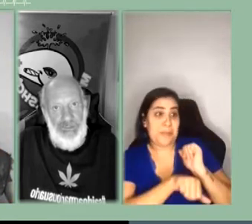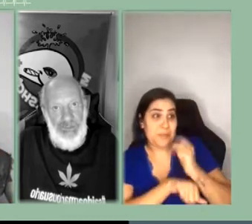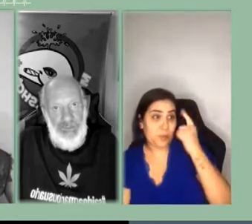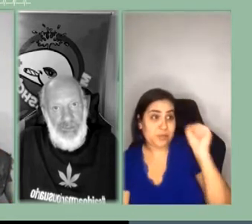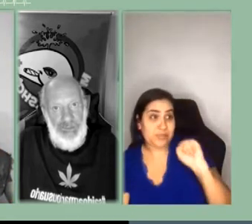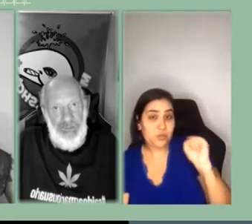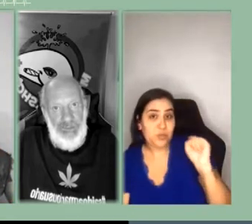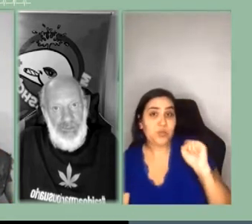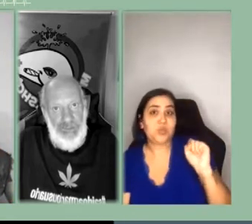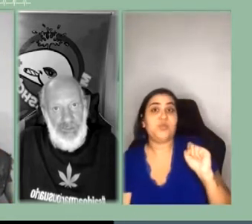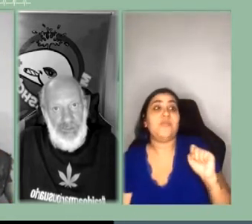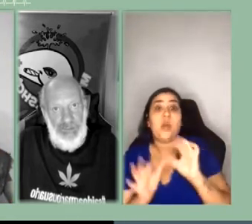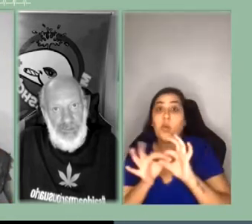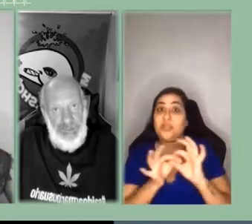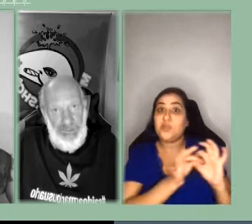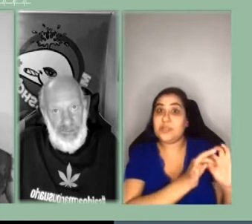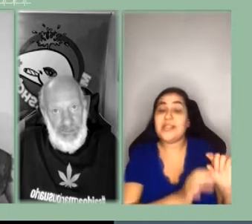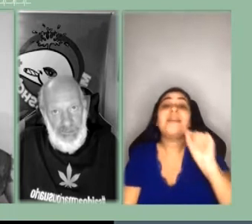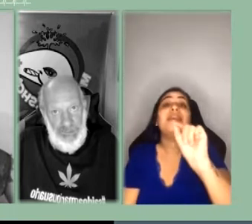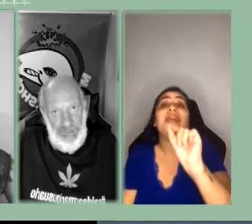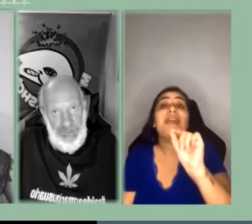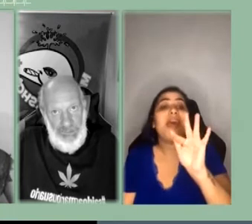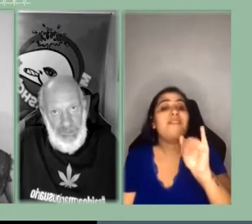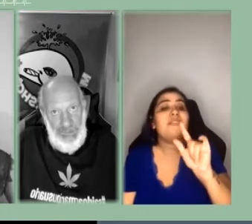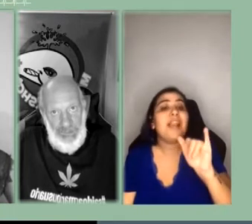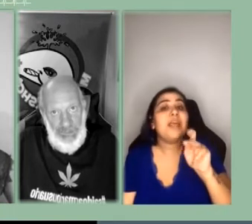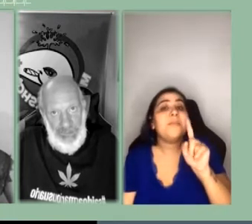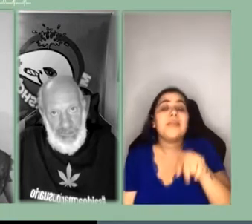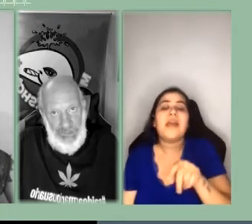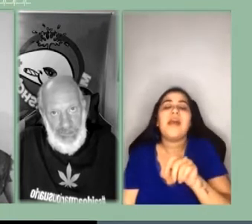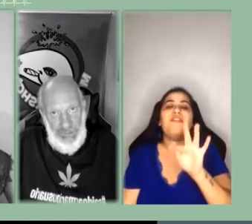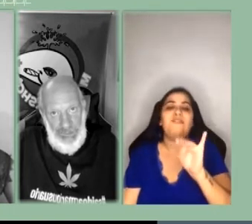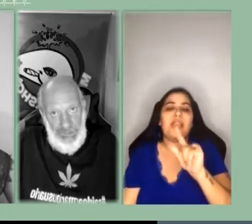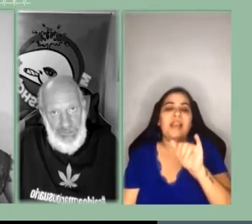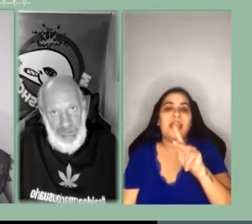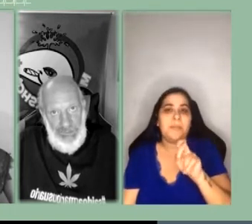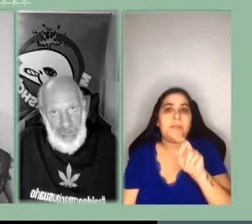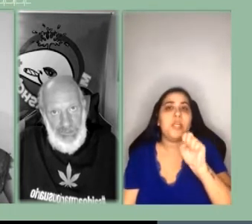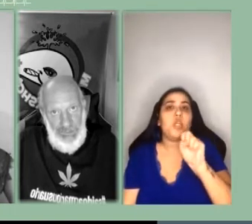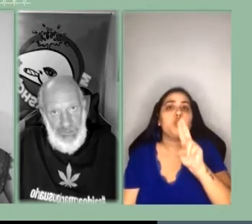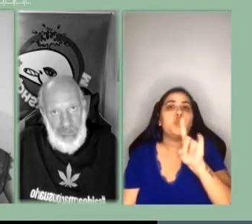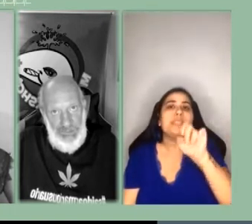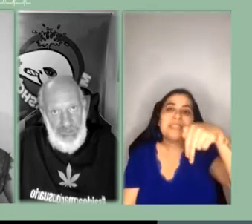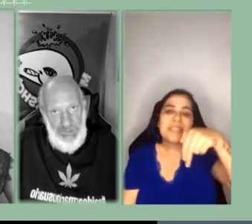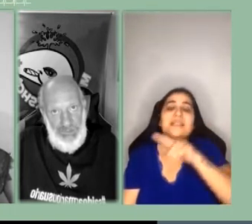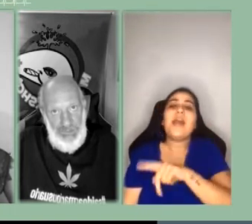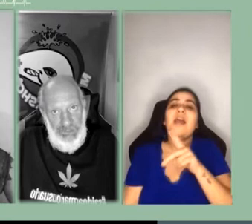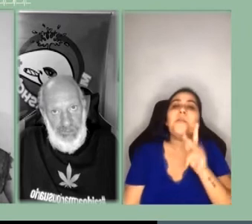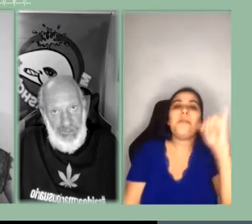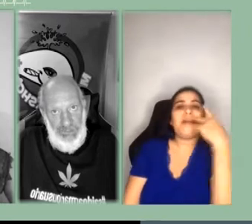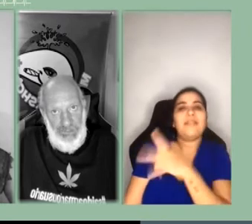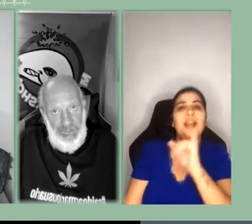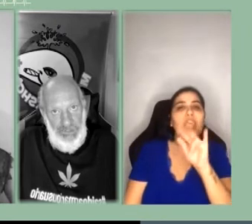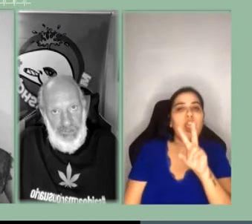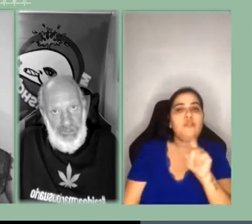gente contextualizar o Felipe Suzinho, filho do seu Sim, Ivo, que é do projeto Curando o